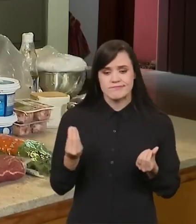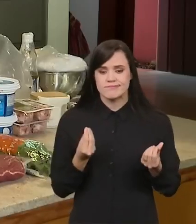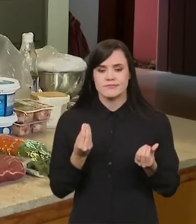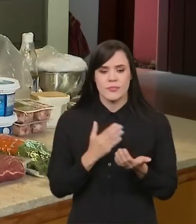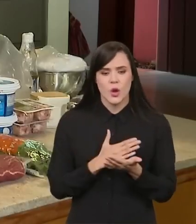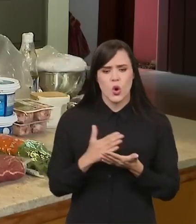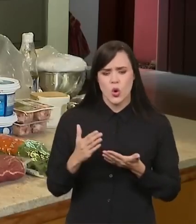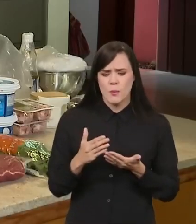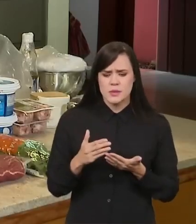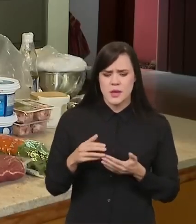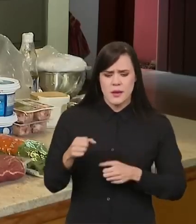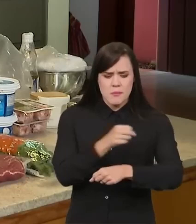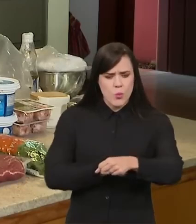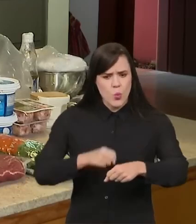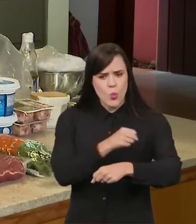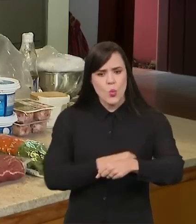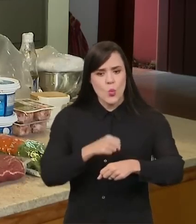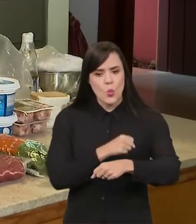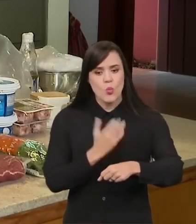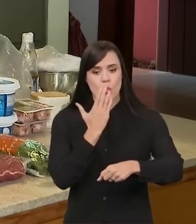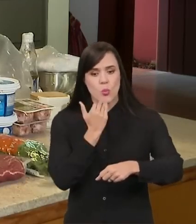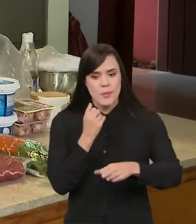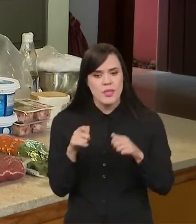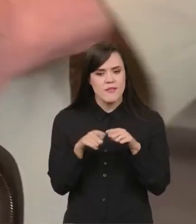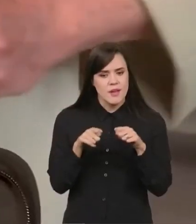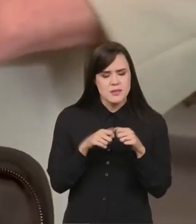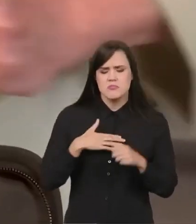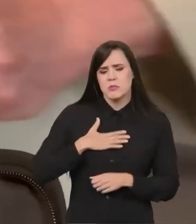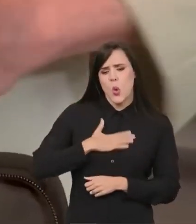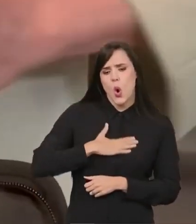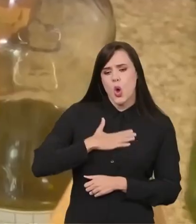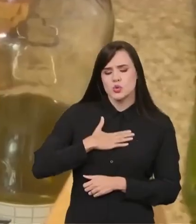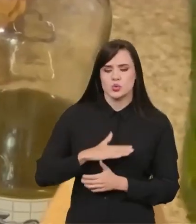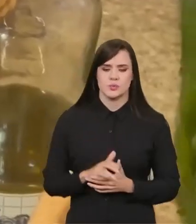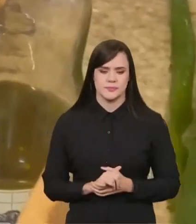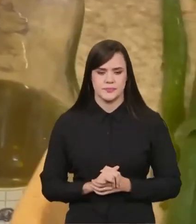a mexer com comida, que era uma coisa que eu gostava, né?